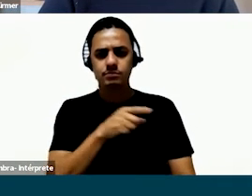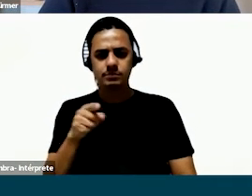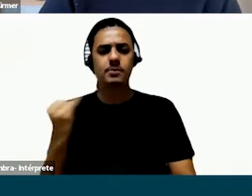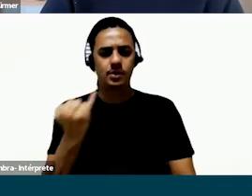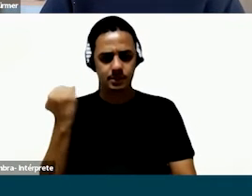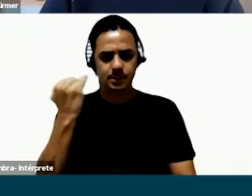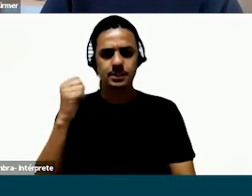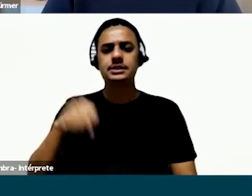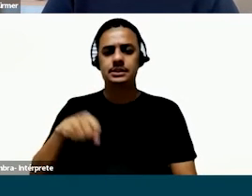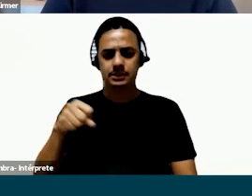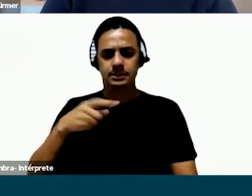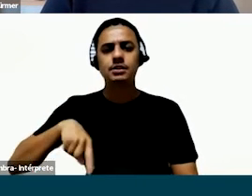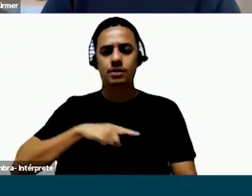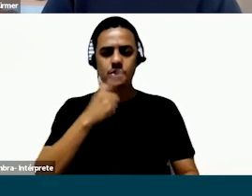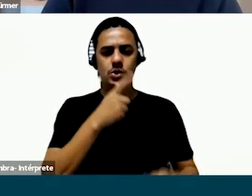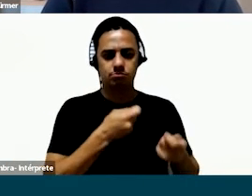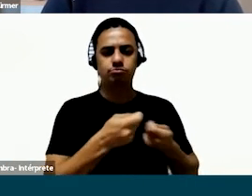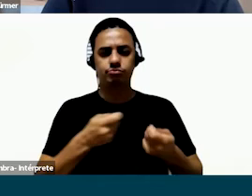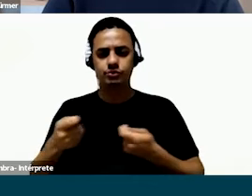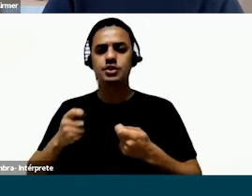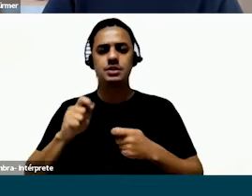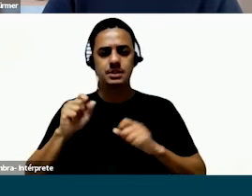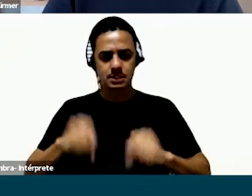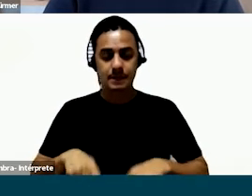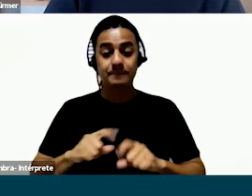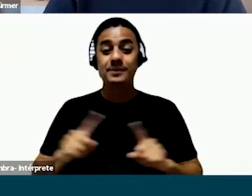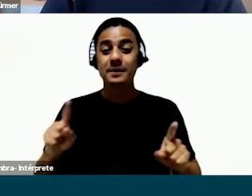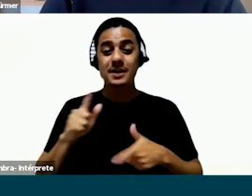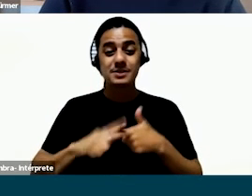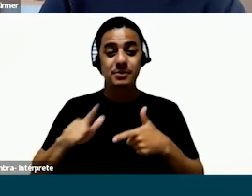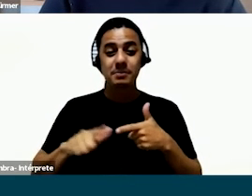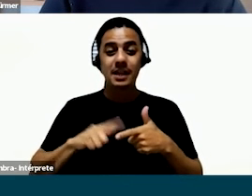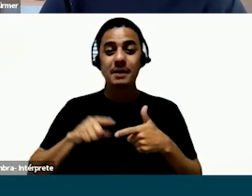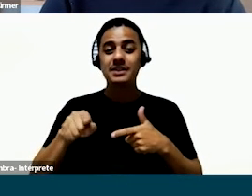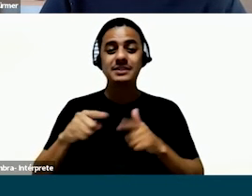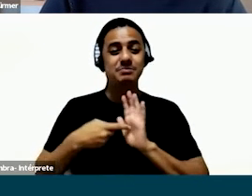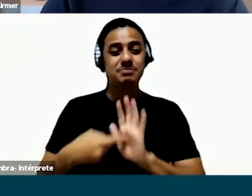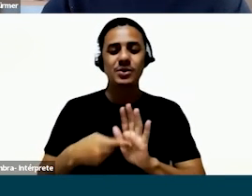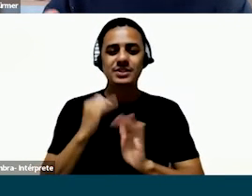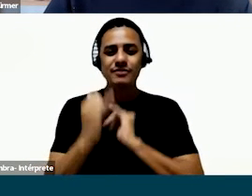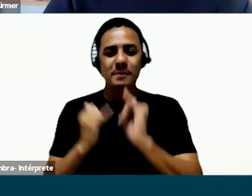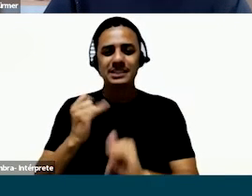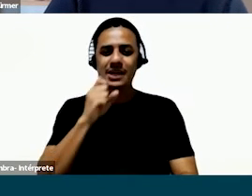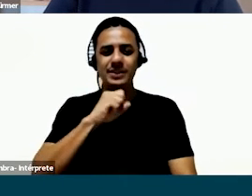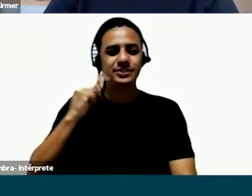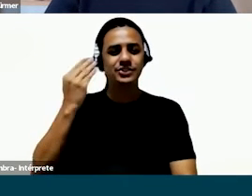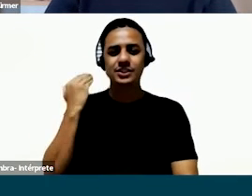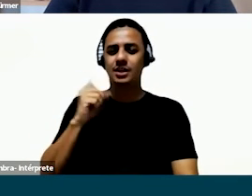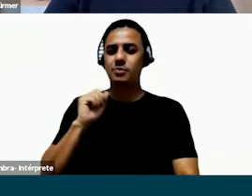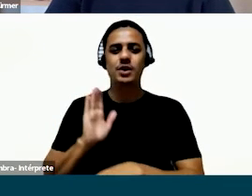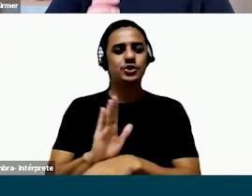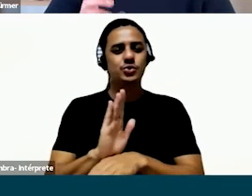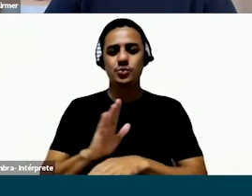estou dizendo que a gente não tem que olhar para esse tipo de indicador. Eles são fundamentais para a gente fazer uma boa gestão. Só que o problema é que eles refletem resultados do